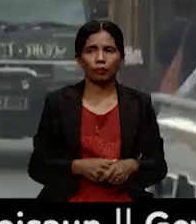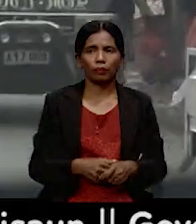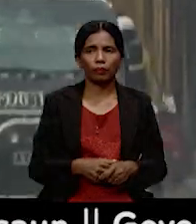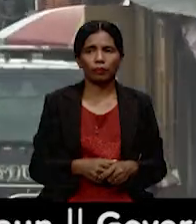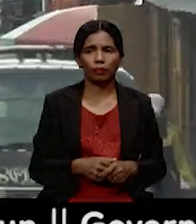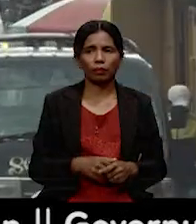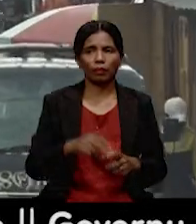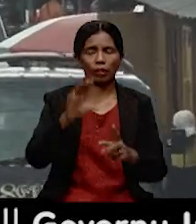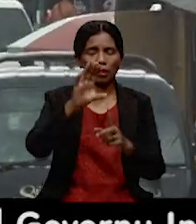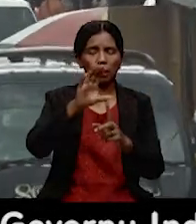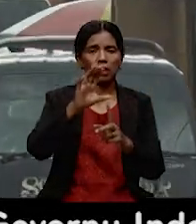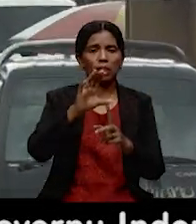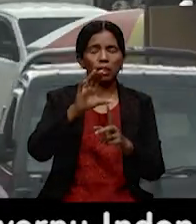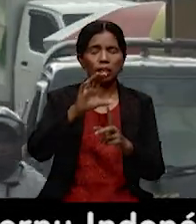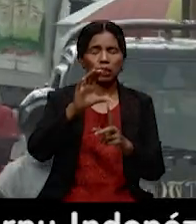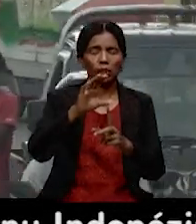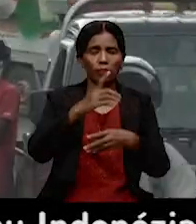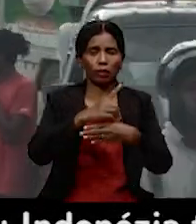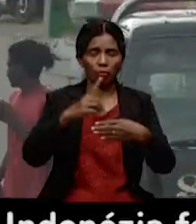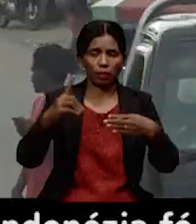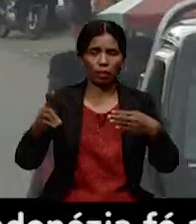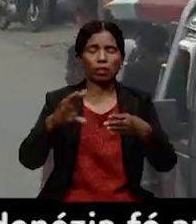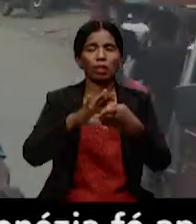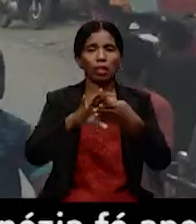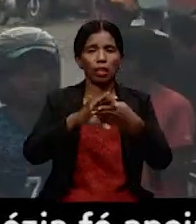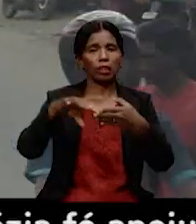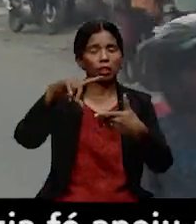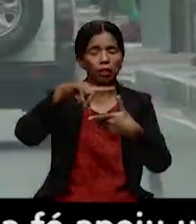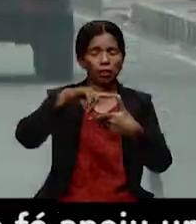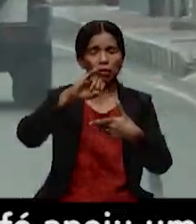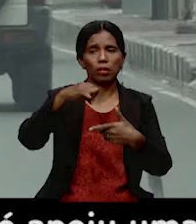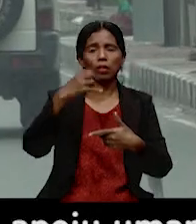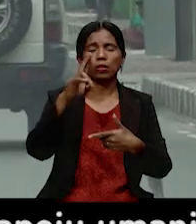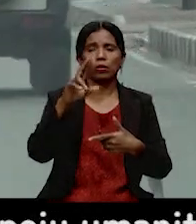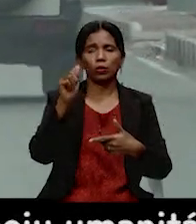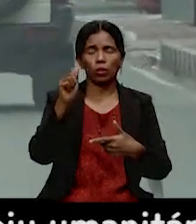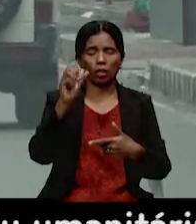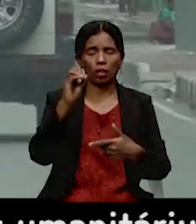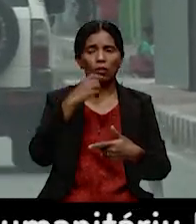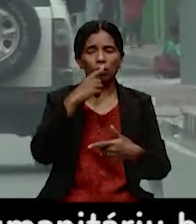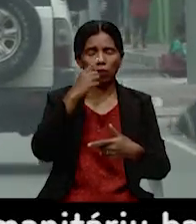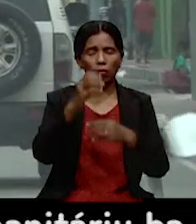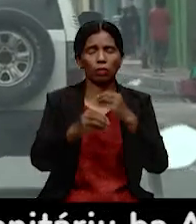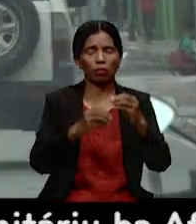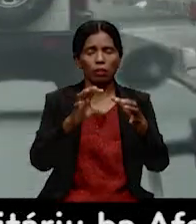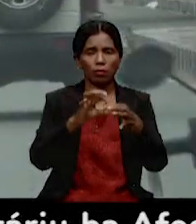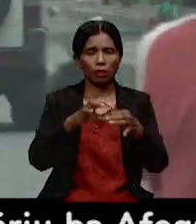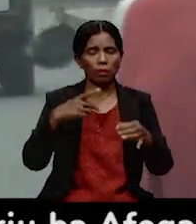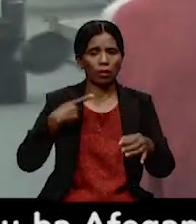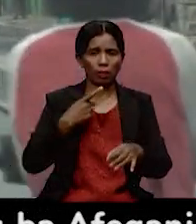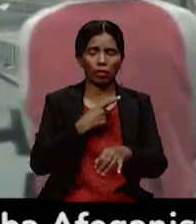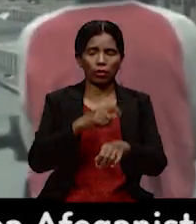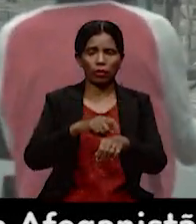Chefe de Departamento Carta Condução, João Belo Simeone, setor declaração em relação à preocupação com o membro do Parlamento Nacional,